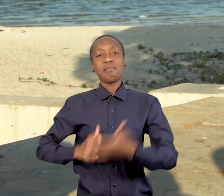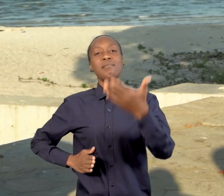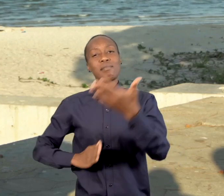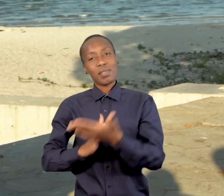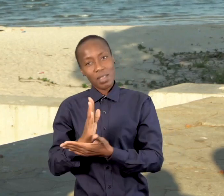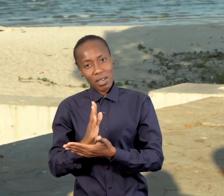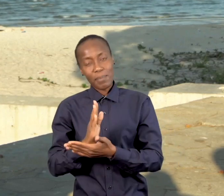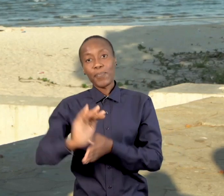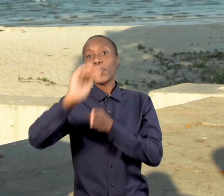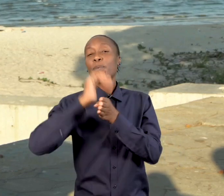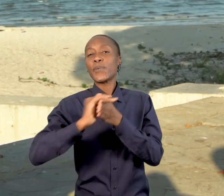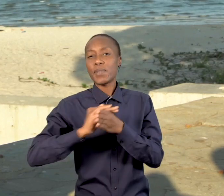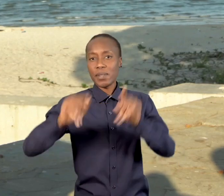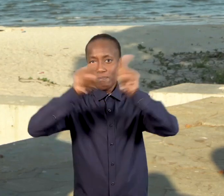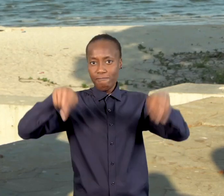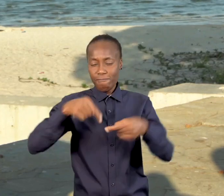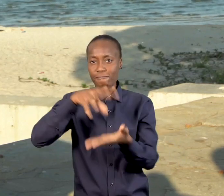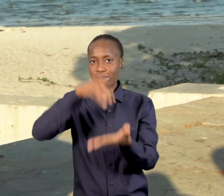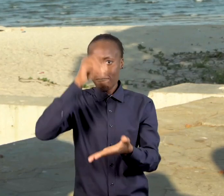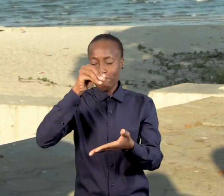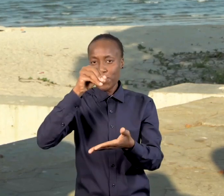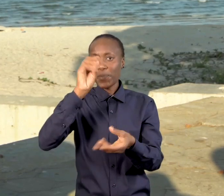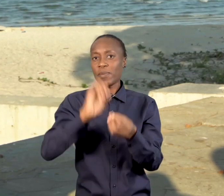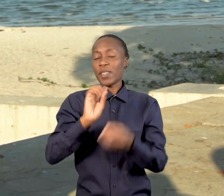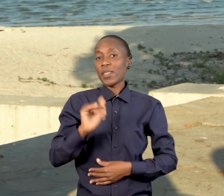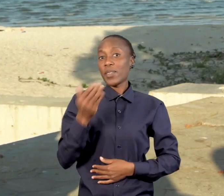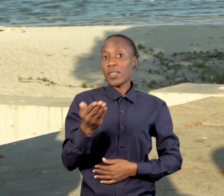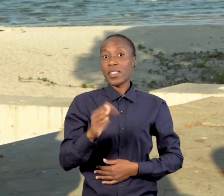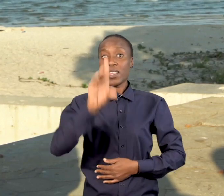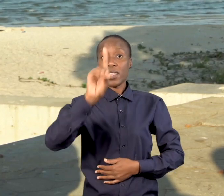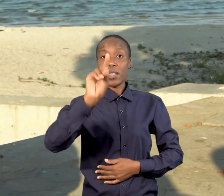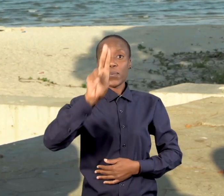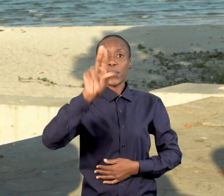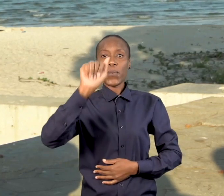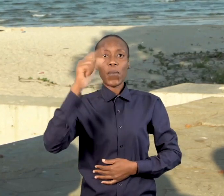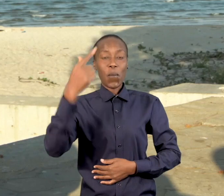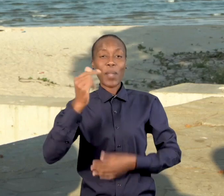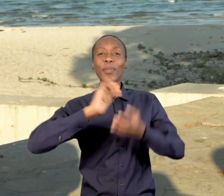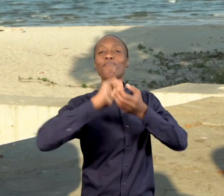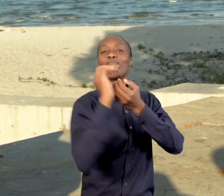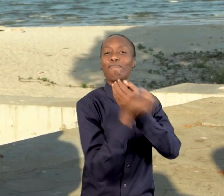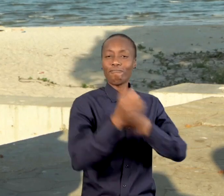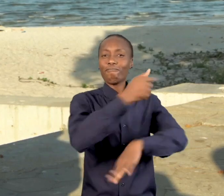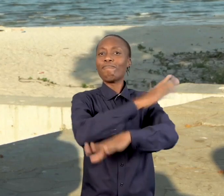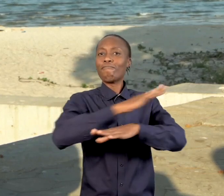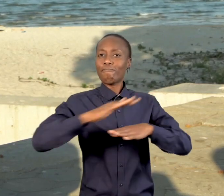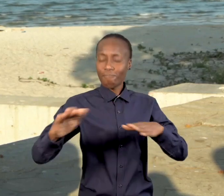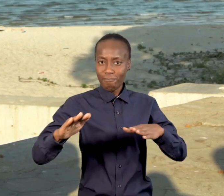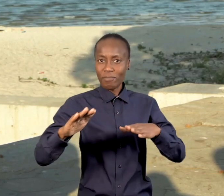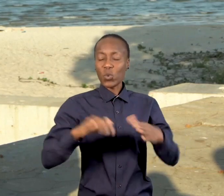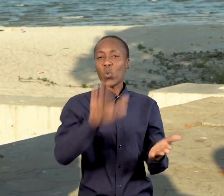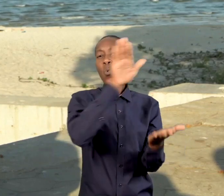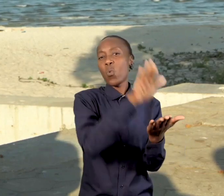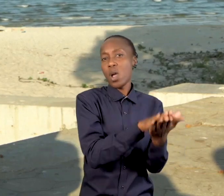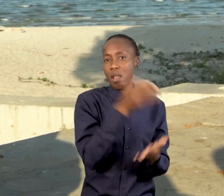de direitos de uso e aproveitamento de terras do ATEM nas zonas de proteção total